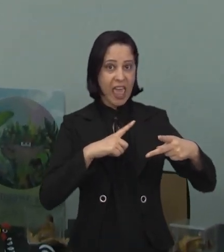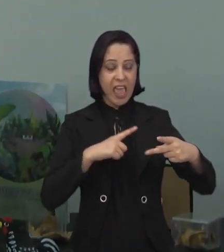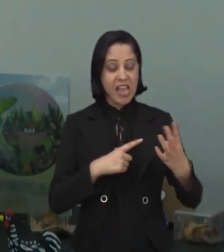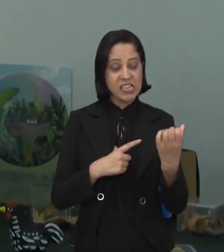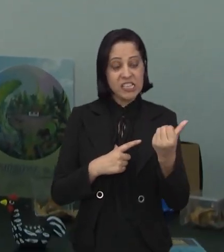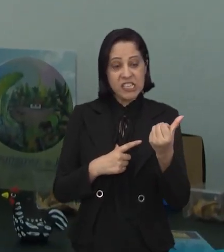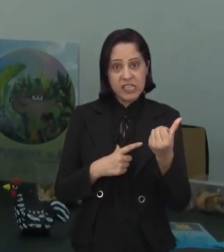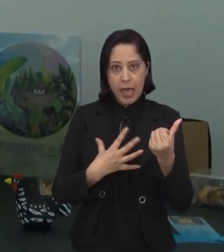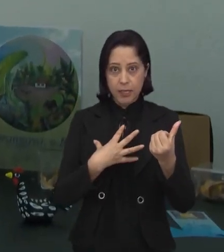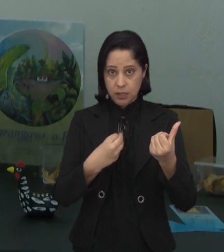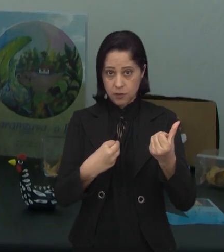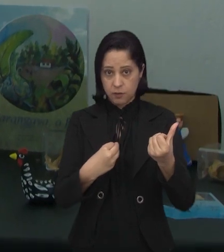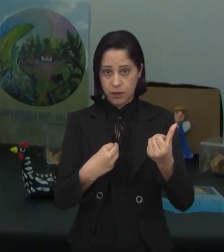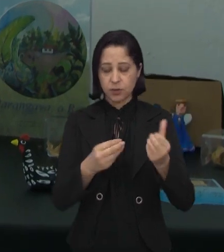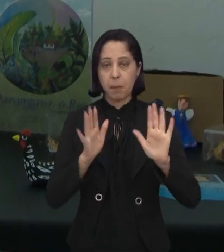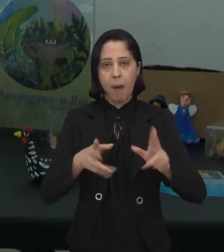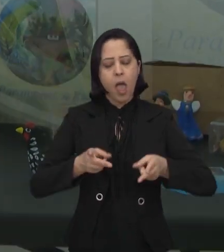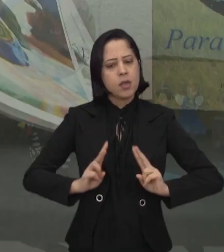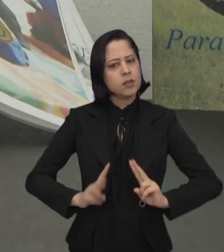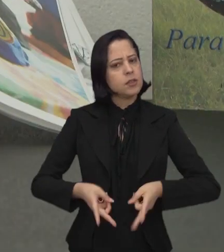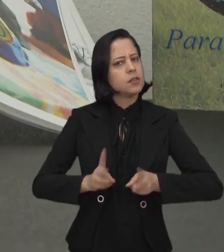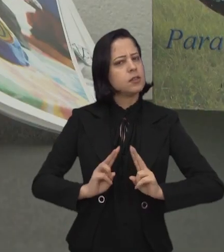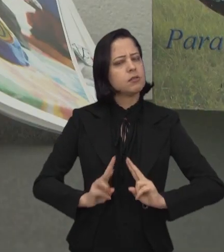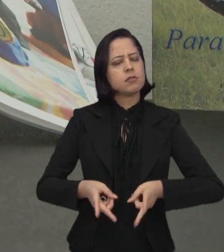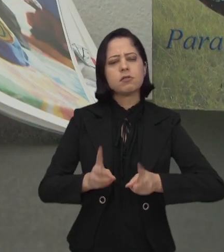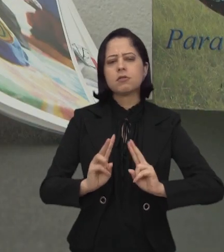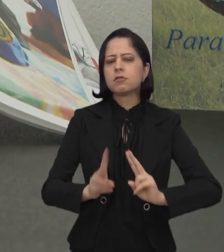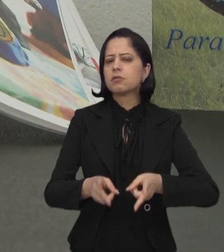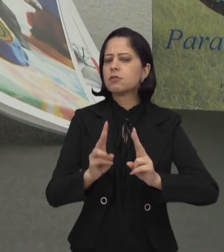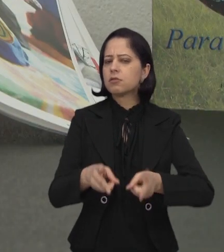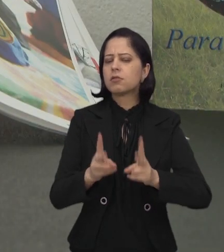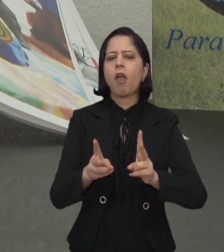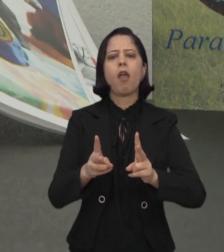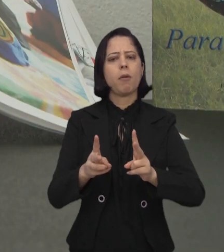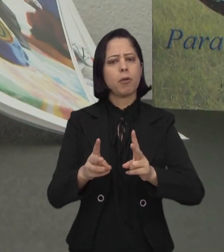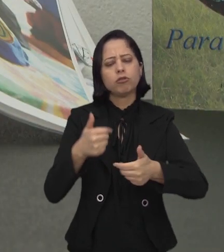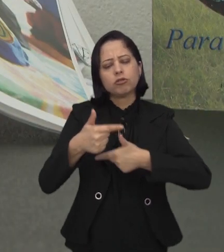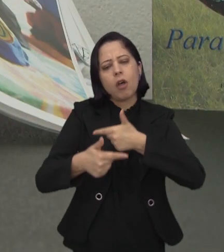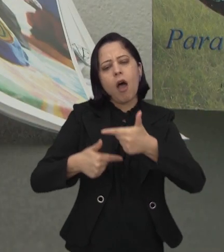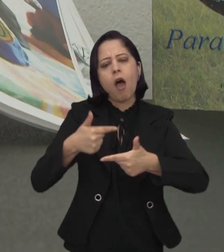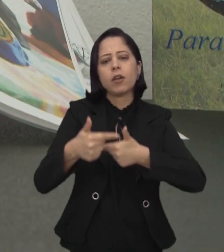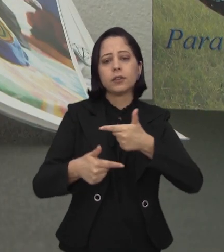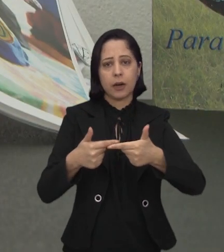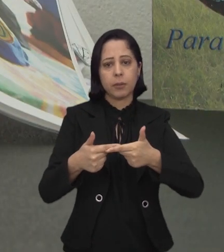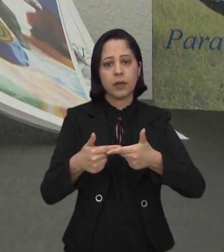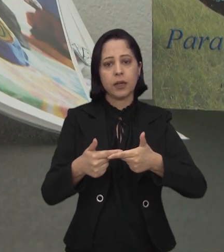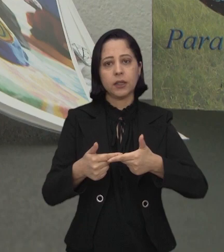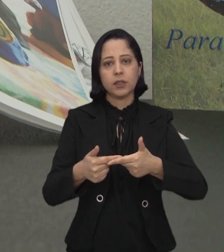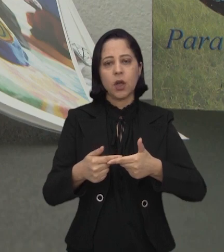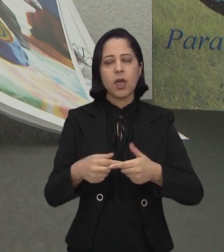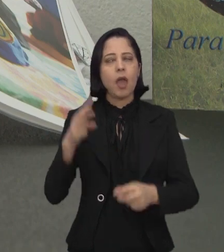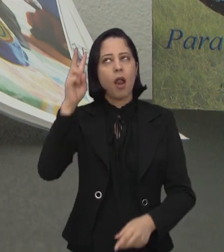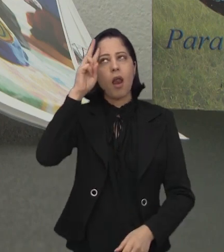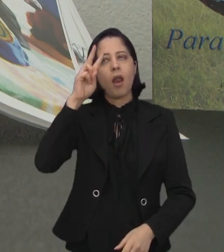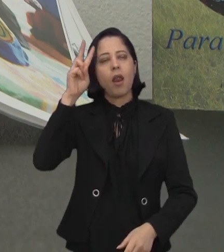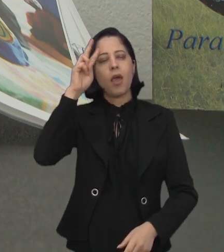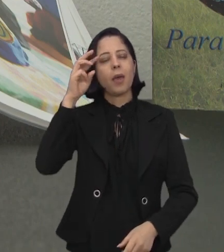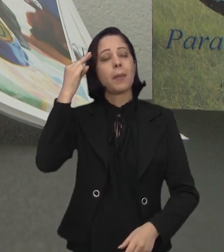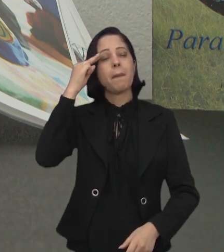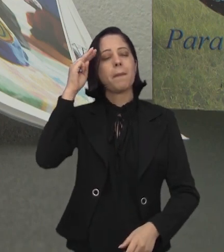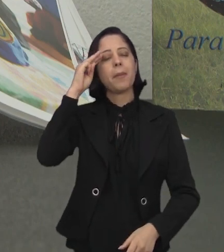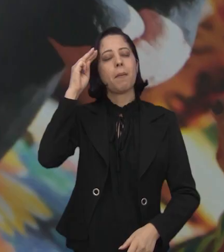filhos, mas nunca se afastou das origens. E as memórias afetivas estavam intimamente ligadas às figuras